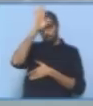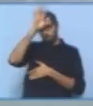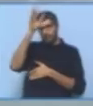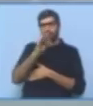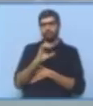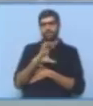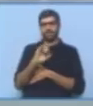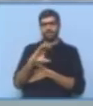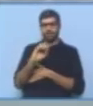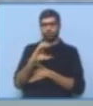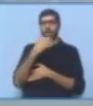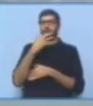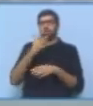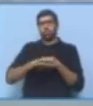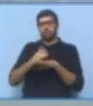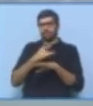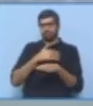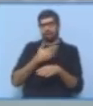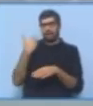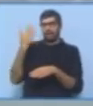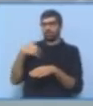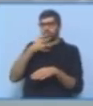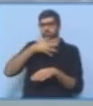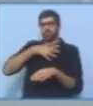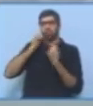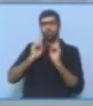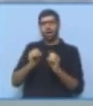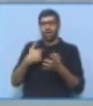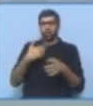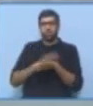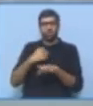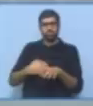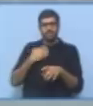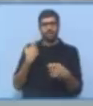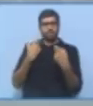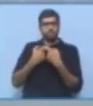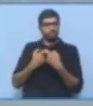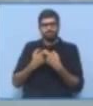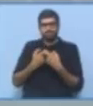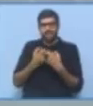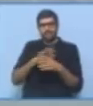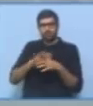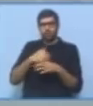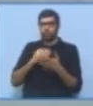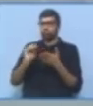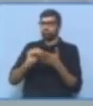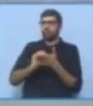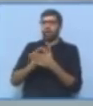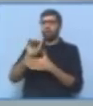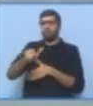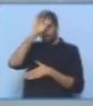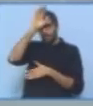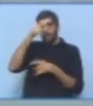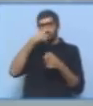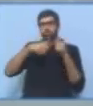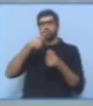a explicação era escassa, não se conseguia enquadrar precisamente eu ter escrito ao Papa. Havia tanta coisa, havia tanta gente a